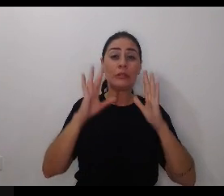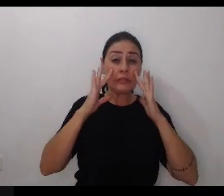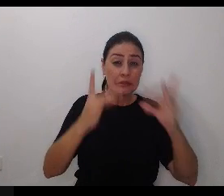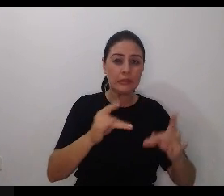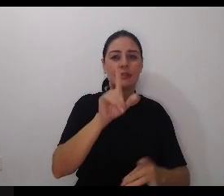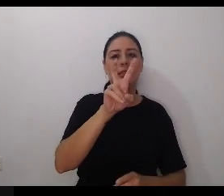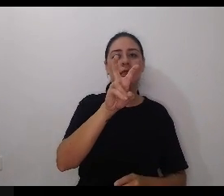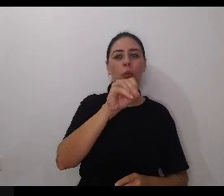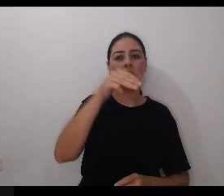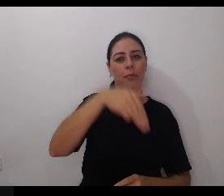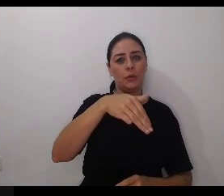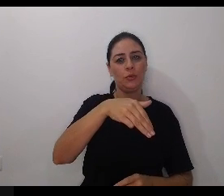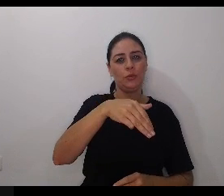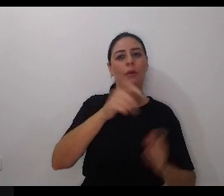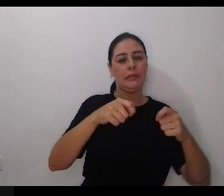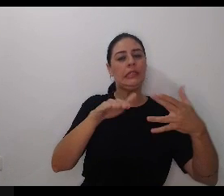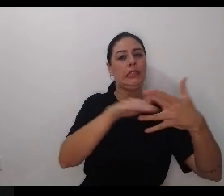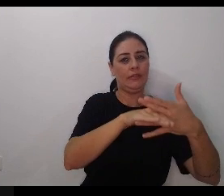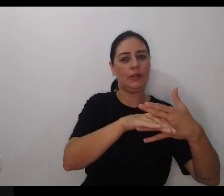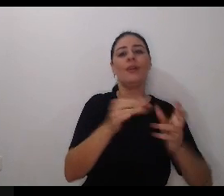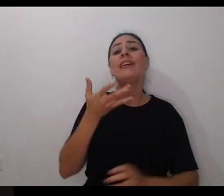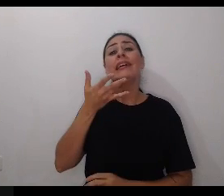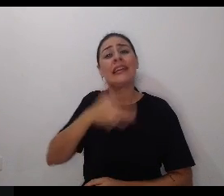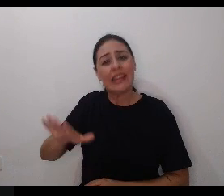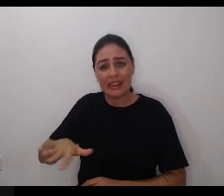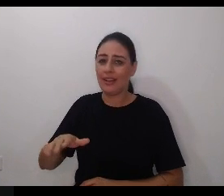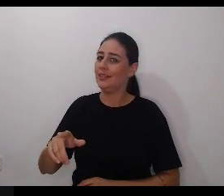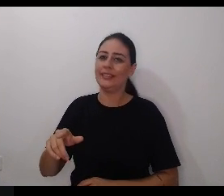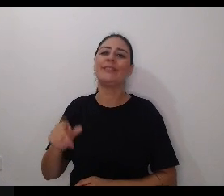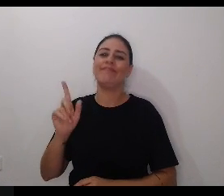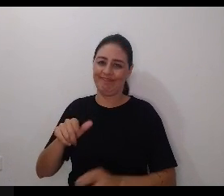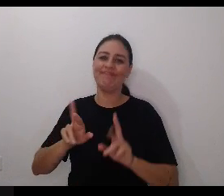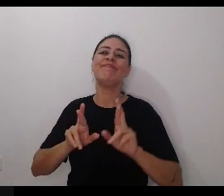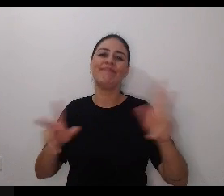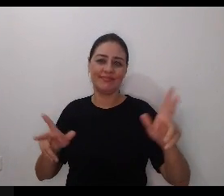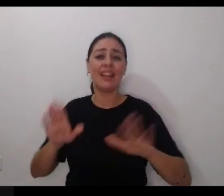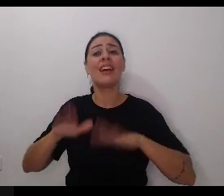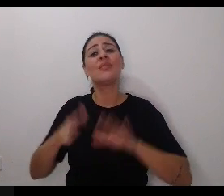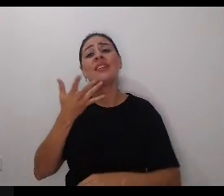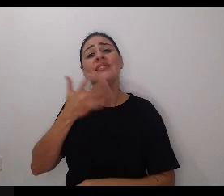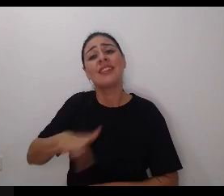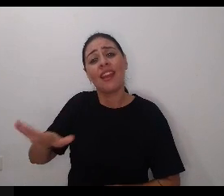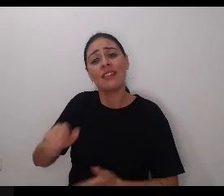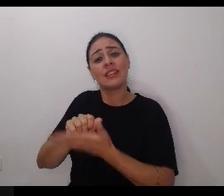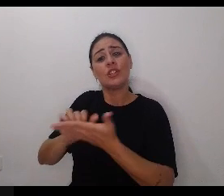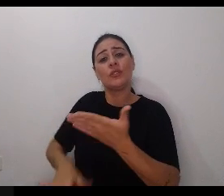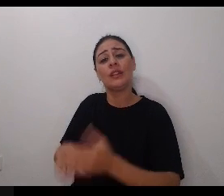de concentração é 50 minutos para 10 minutos de intervalo. Para a criança esse tempo pode ser muito